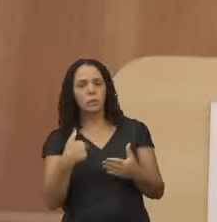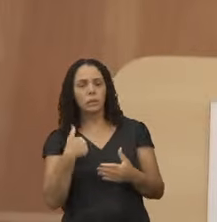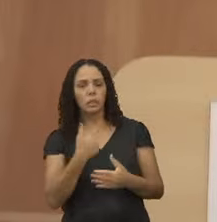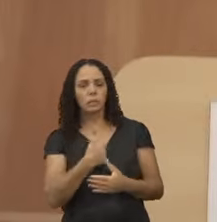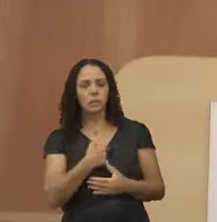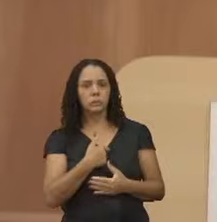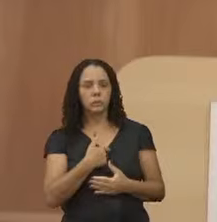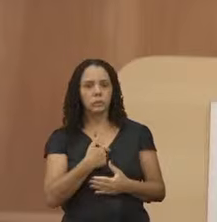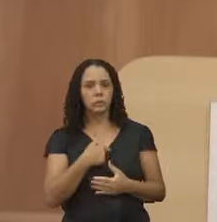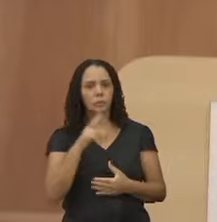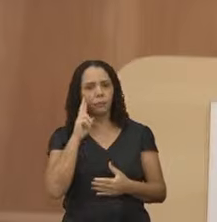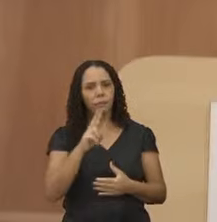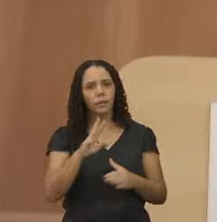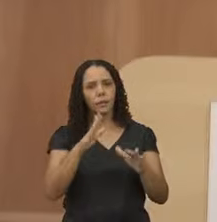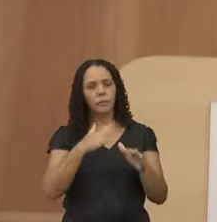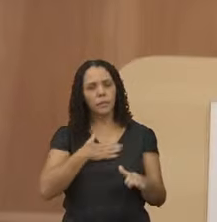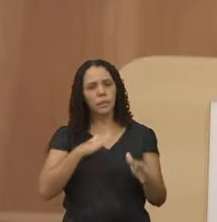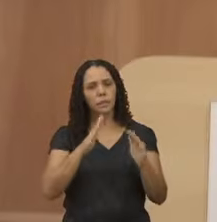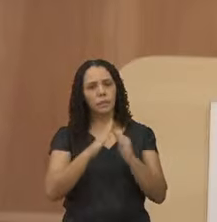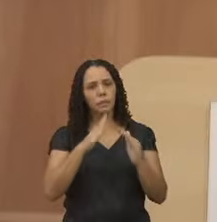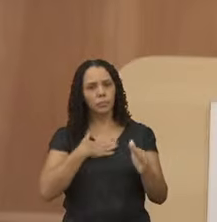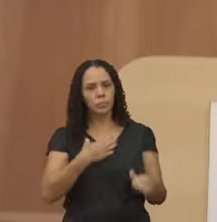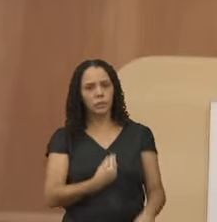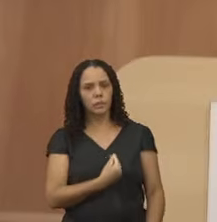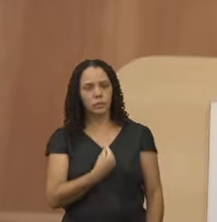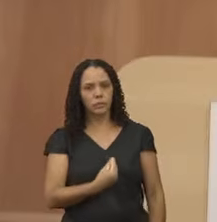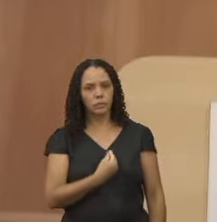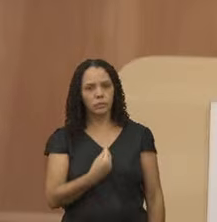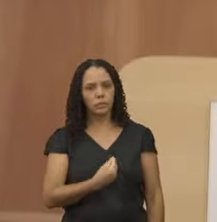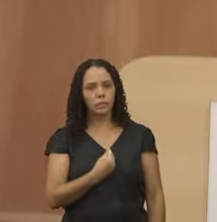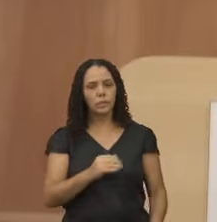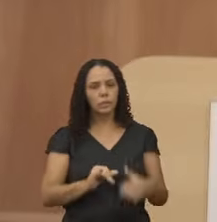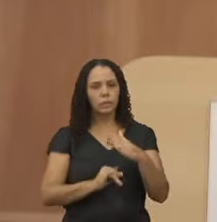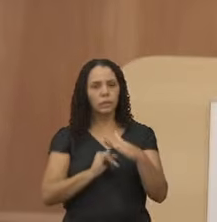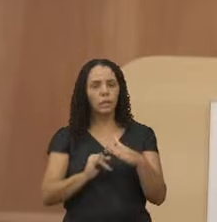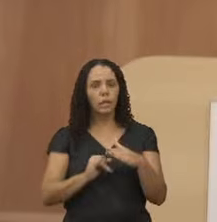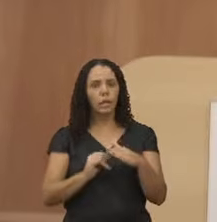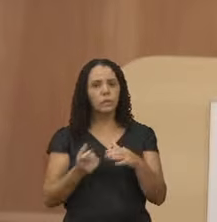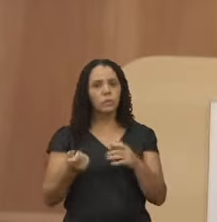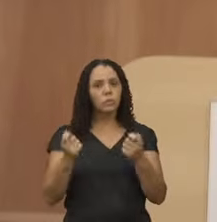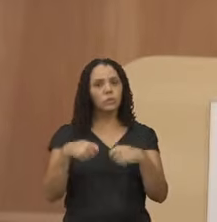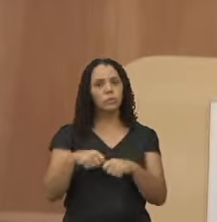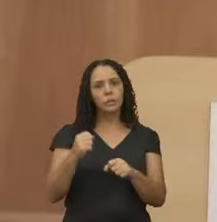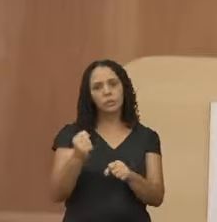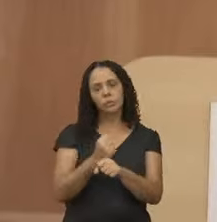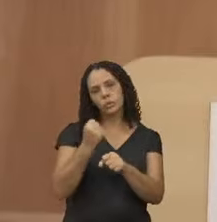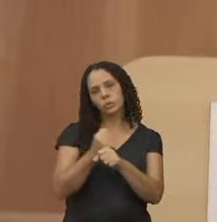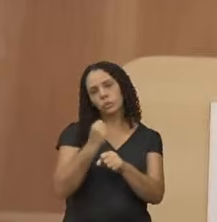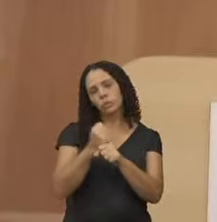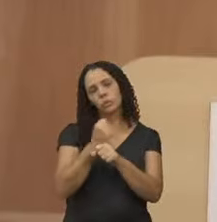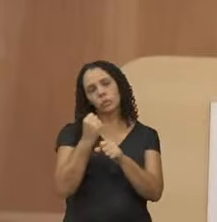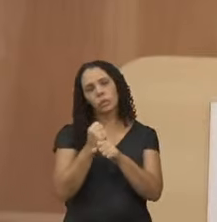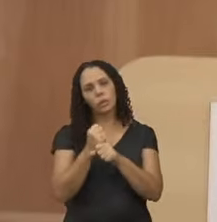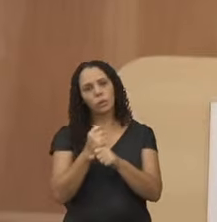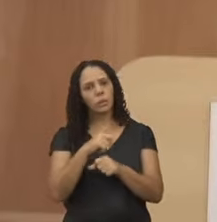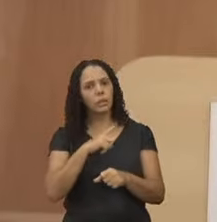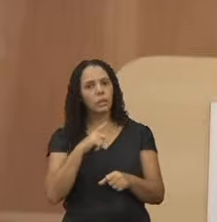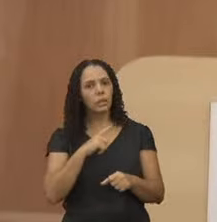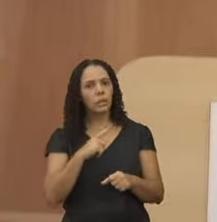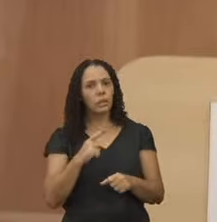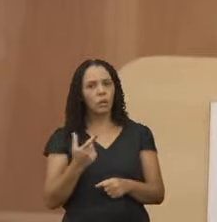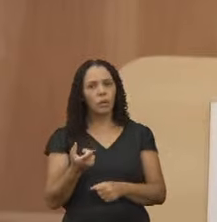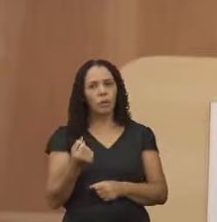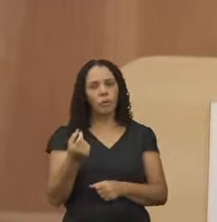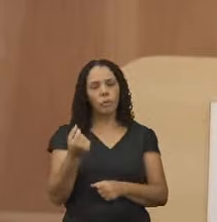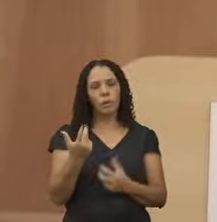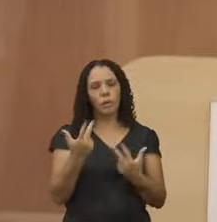modalidade do Minha Casa Minha Vida Entidades, a gente possibilita esse tipo de coisa, a gente possibilita a construção de empreendimentos que têm o mesmo custo